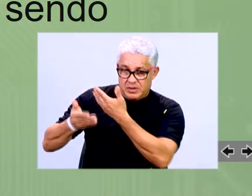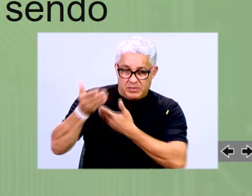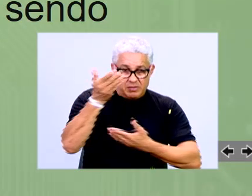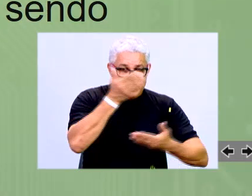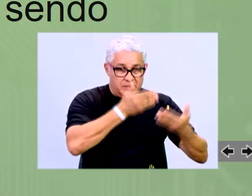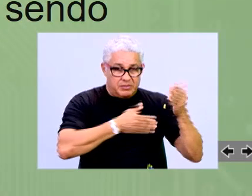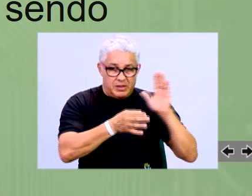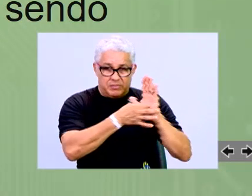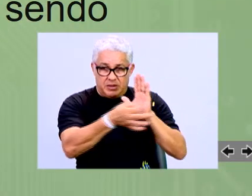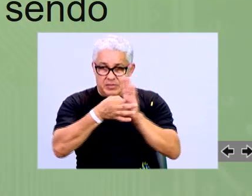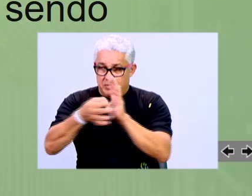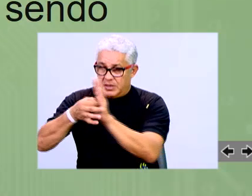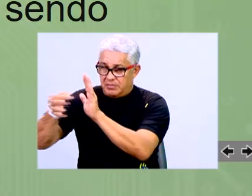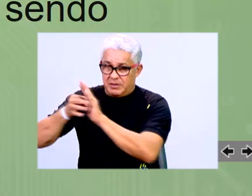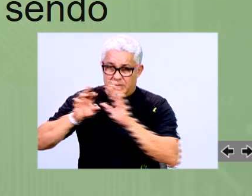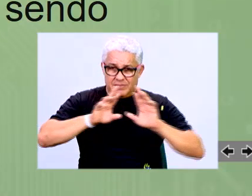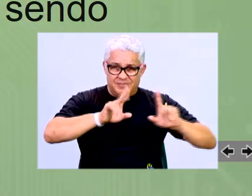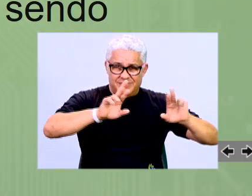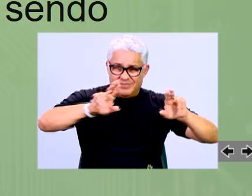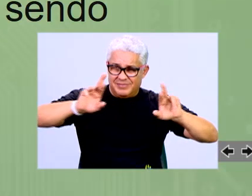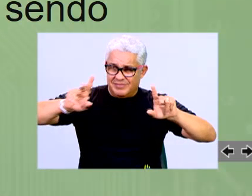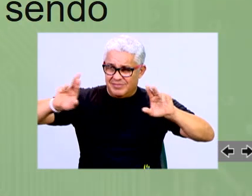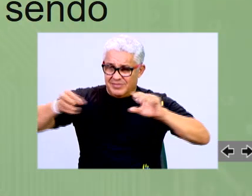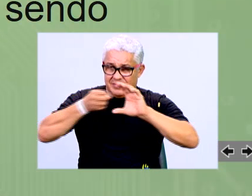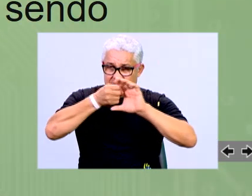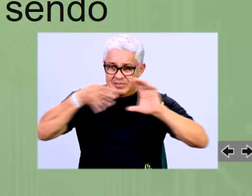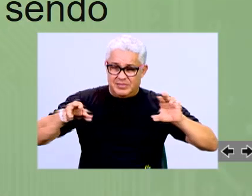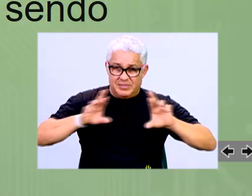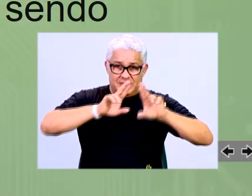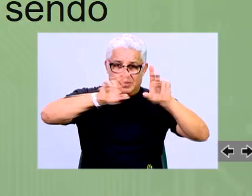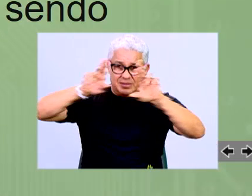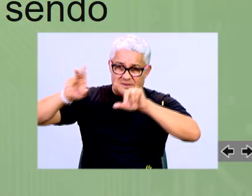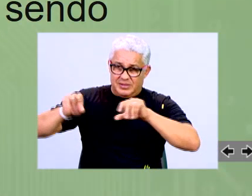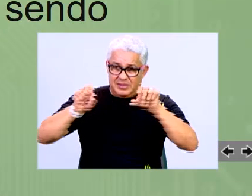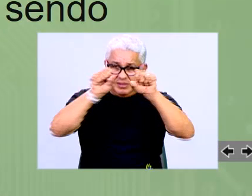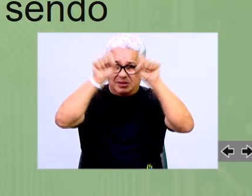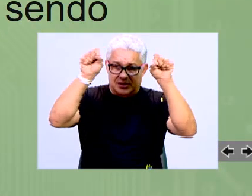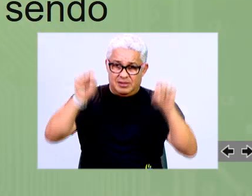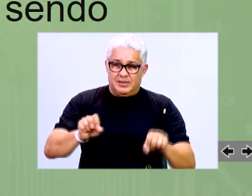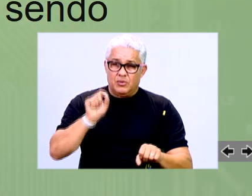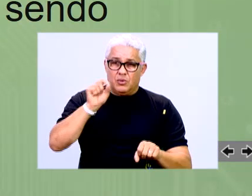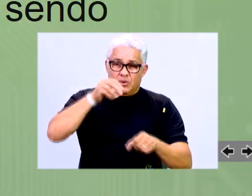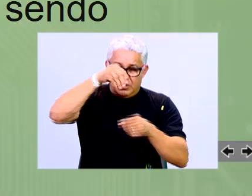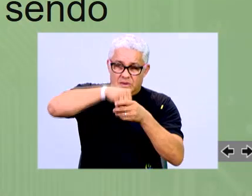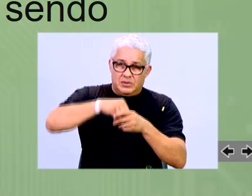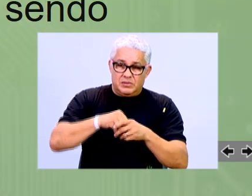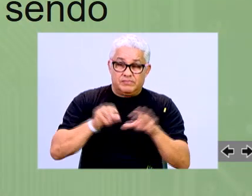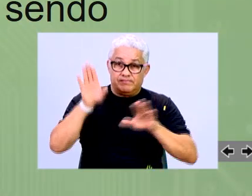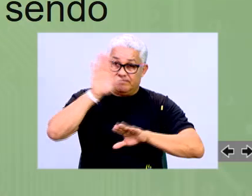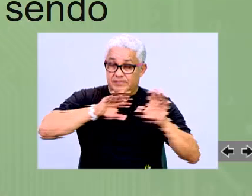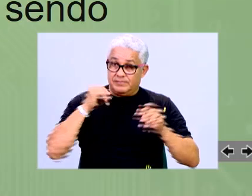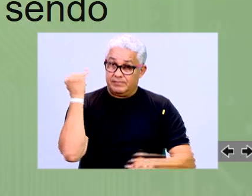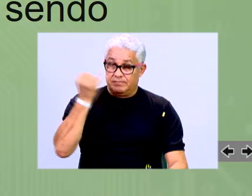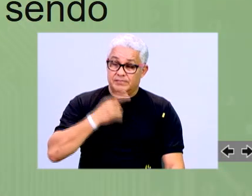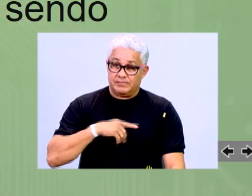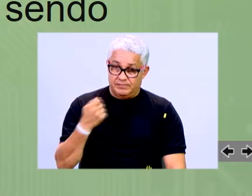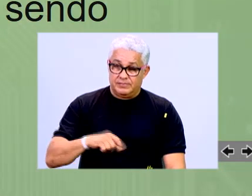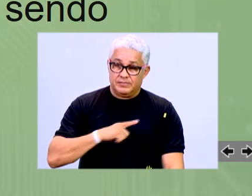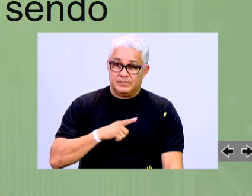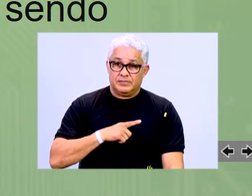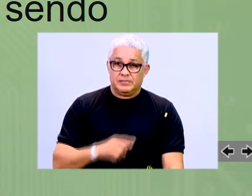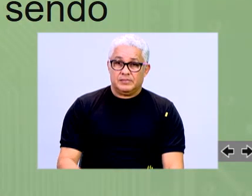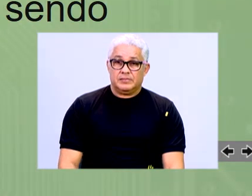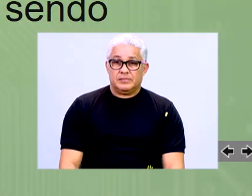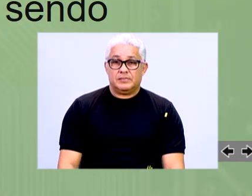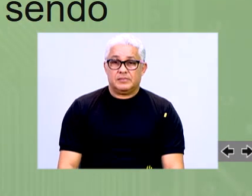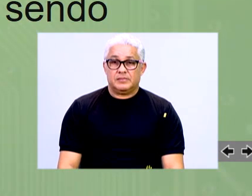e descrições diferentes do que é o sistema. Um cuidado importante que devemos ter é